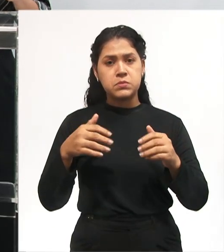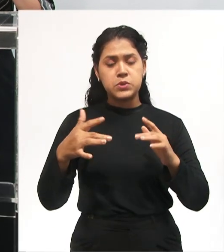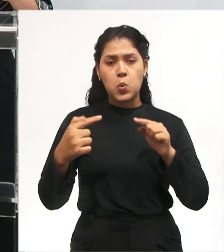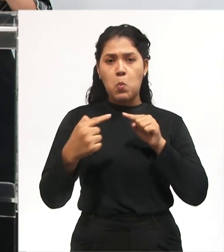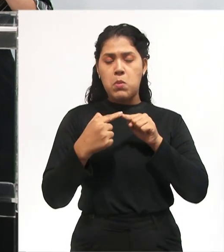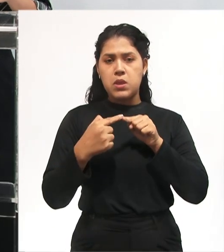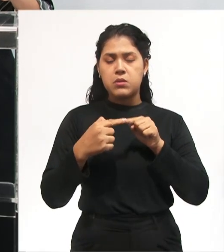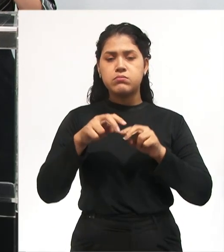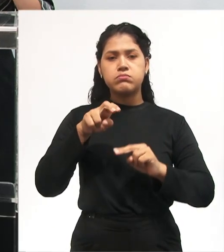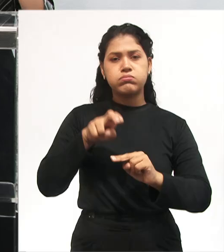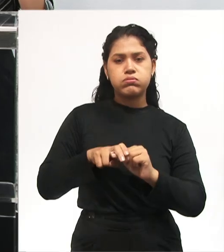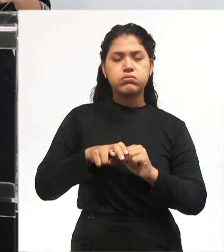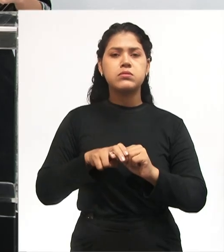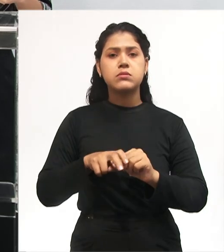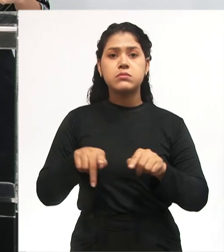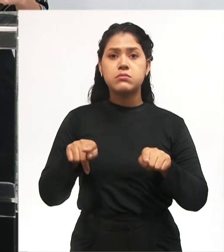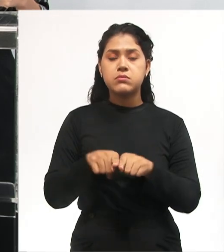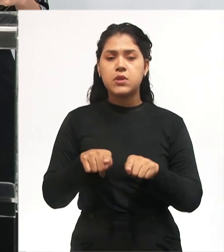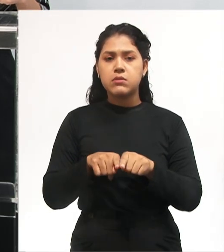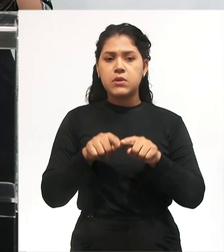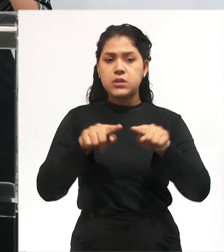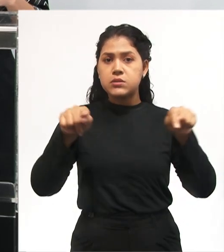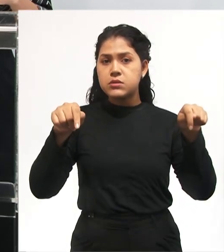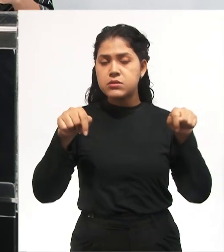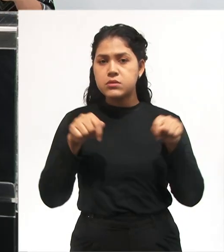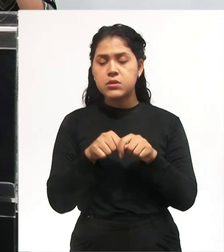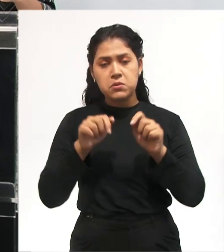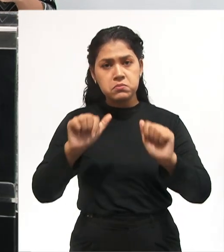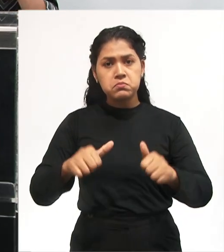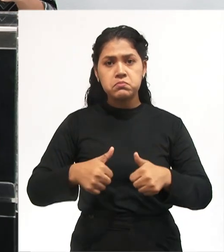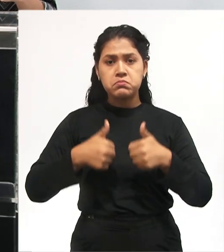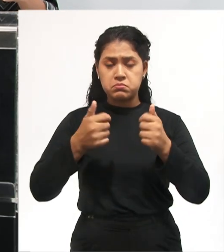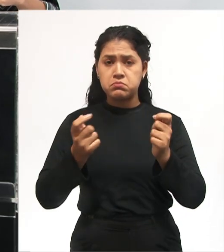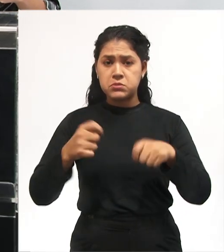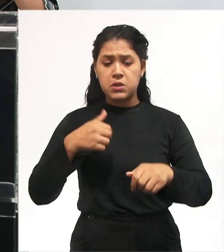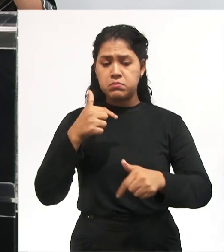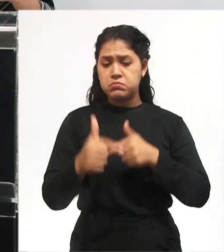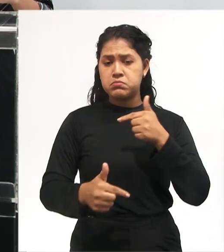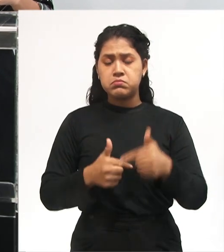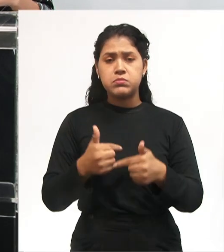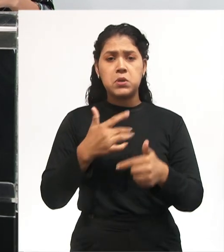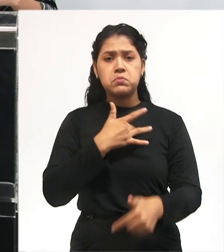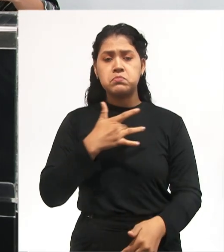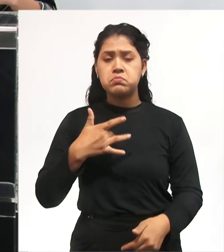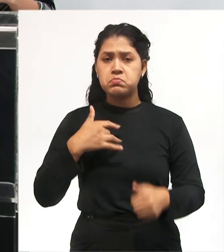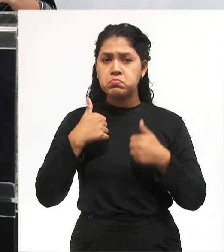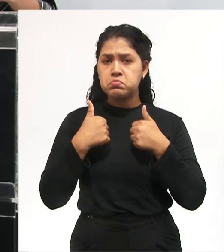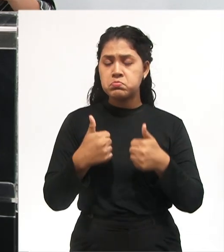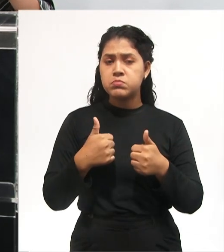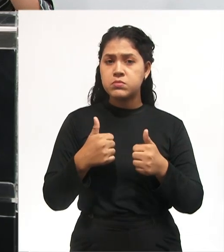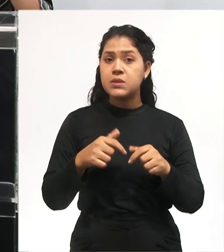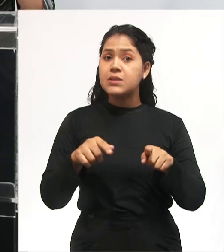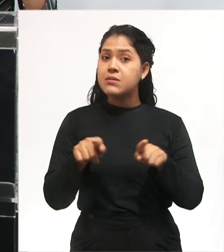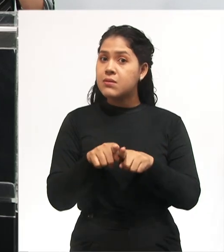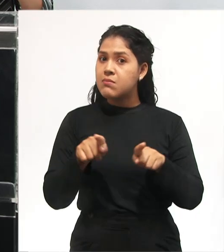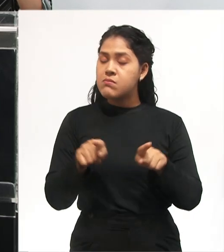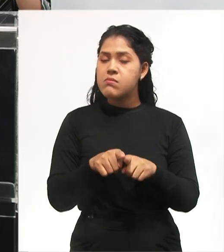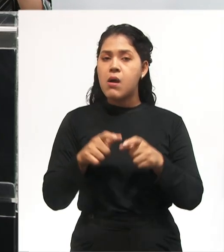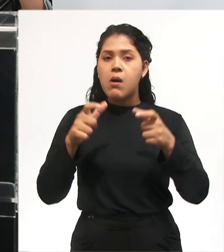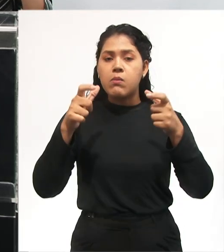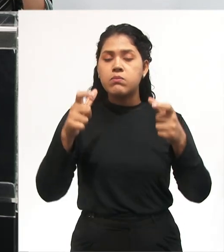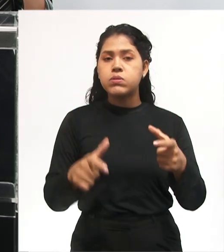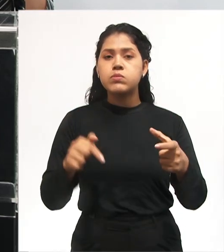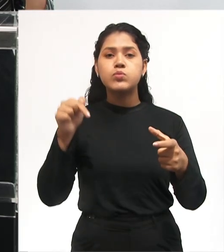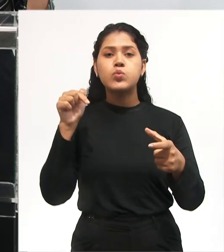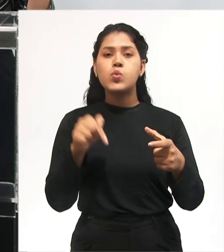bem, condições de desenvolver o seu trabalho de uma maneira saudável. E também é um ambiente onde precisa